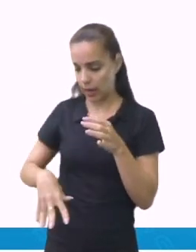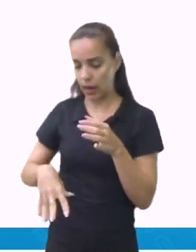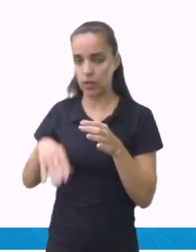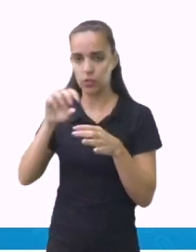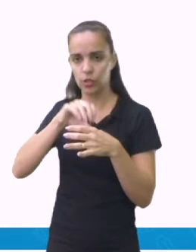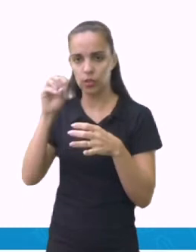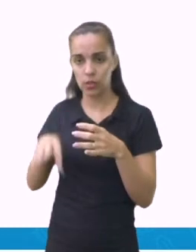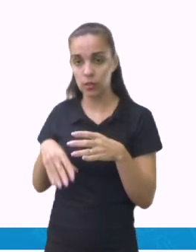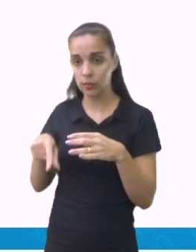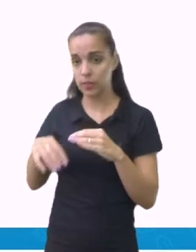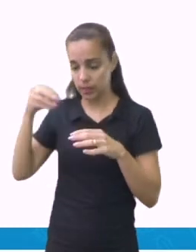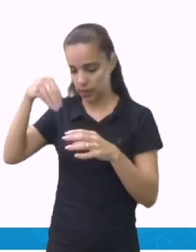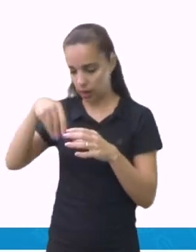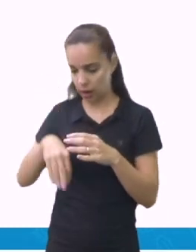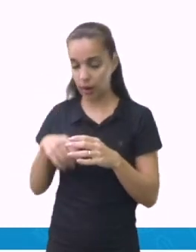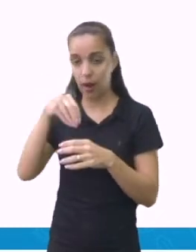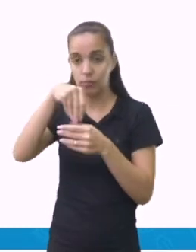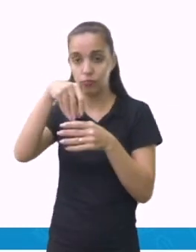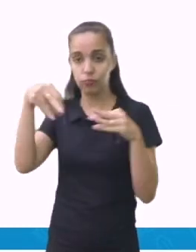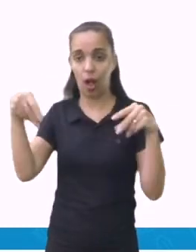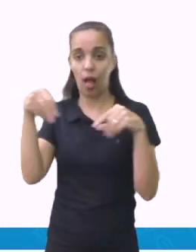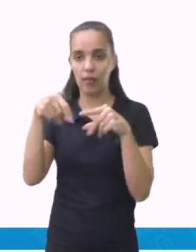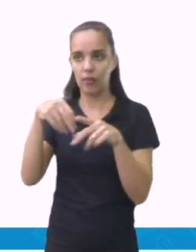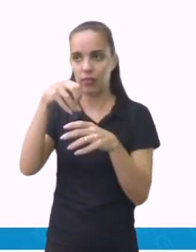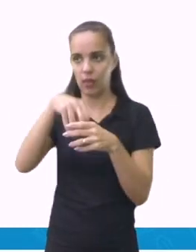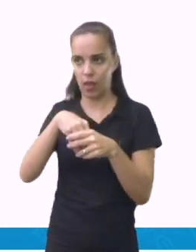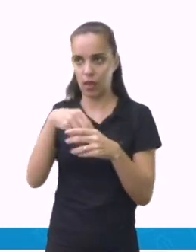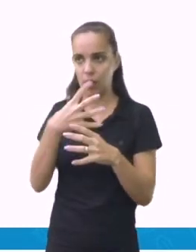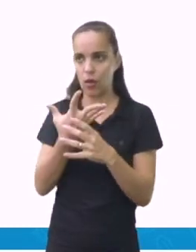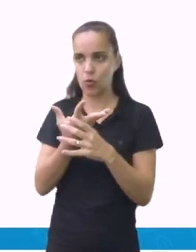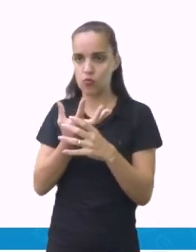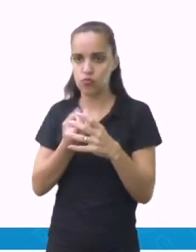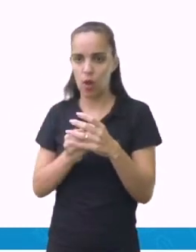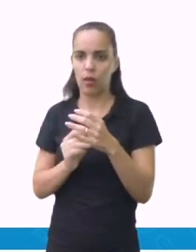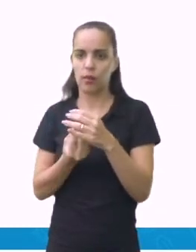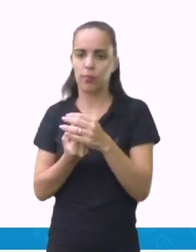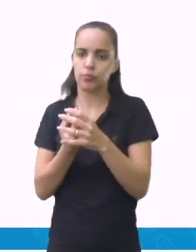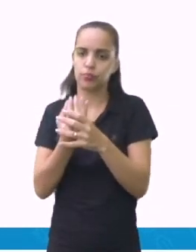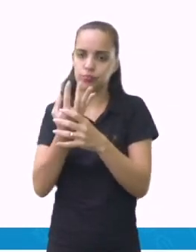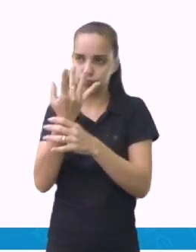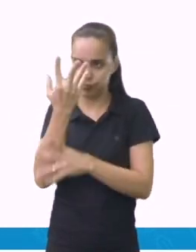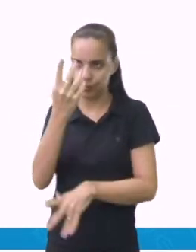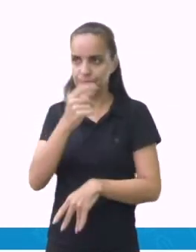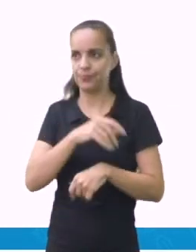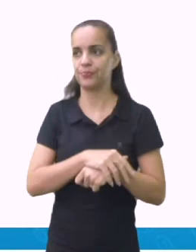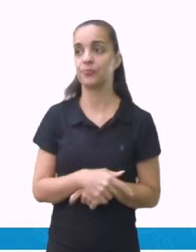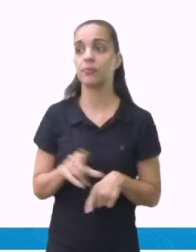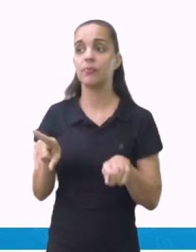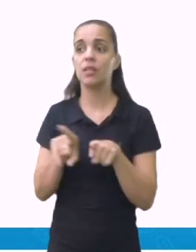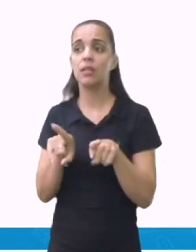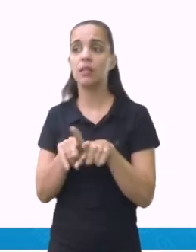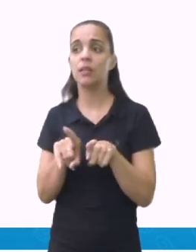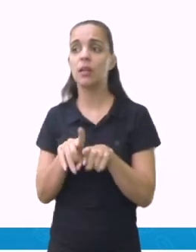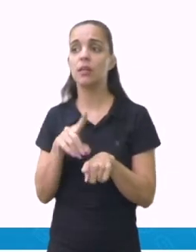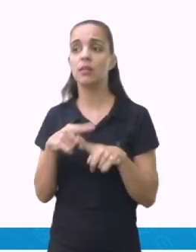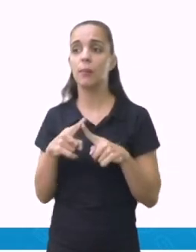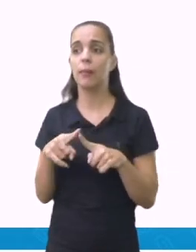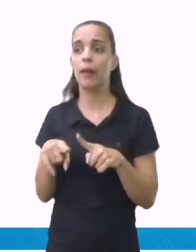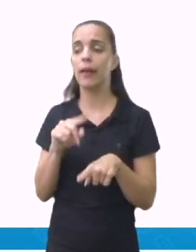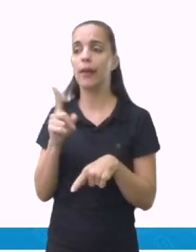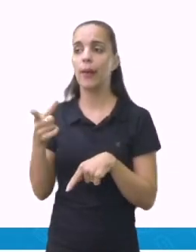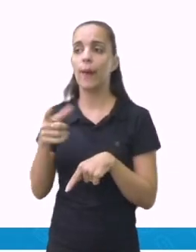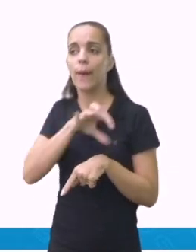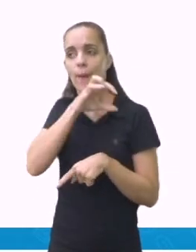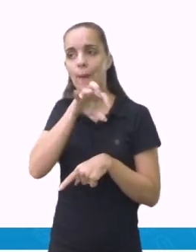solo. Depois ela germina, tá? Mas aí foi de uma forma de dispersão. Temos também